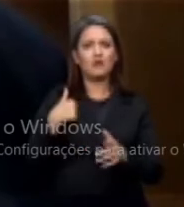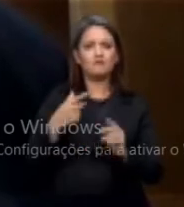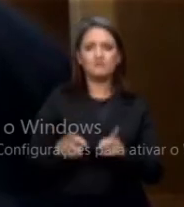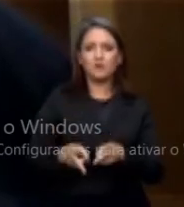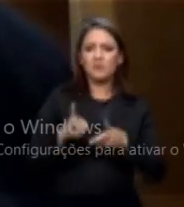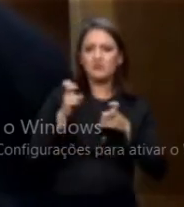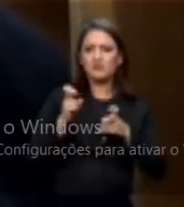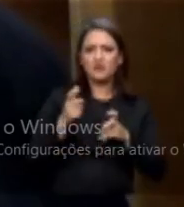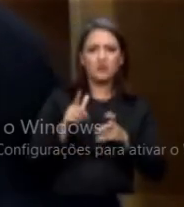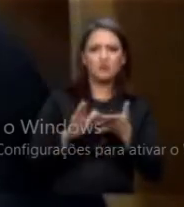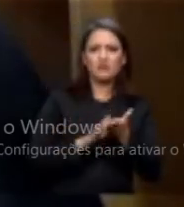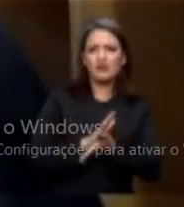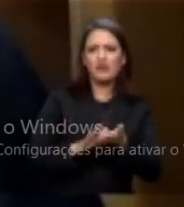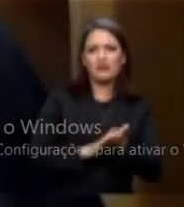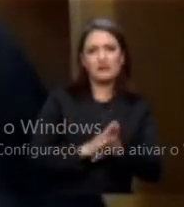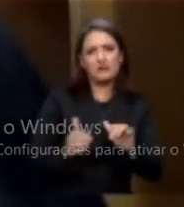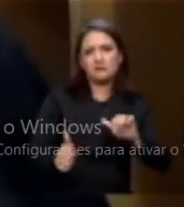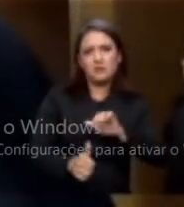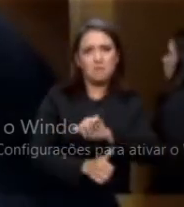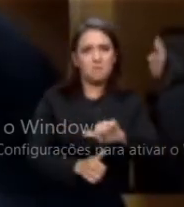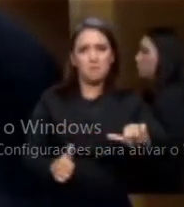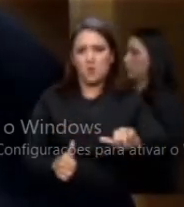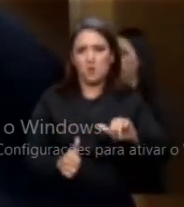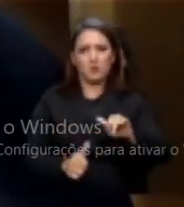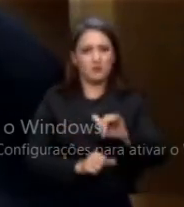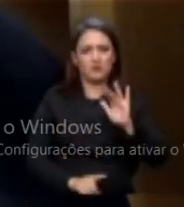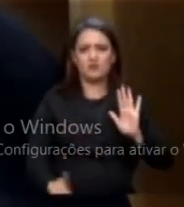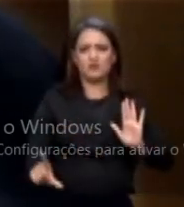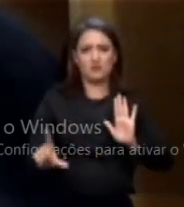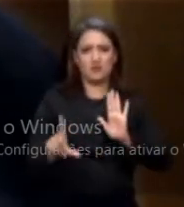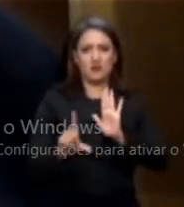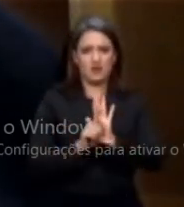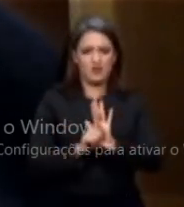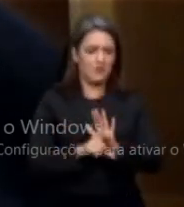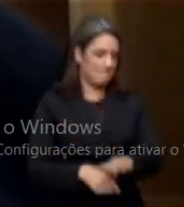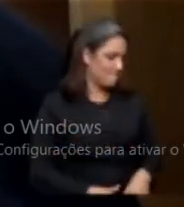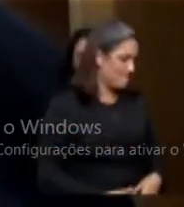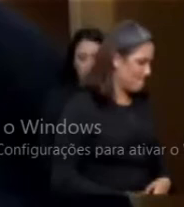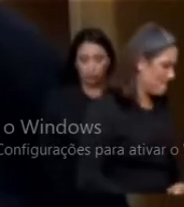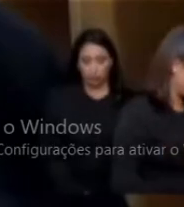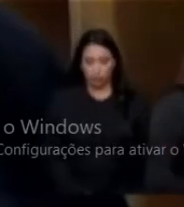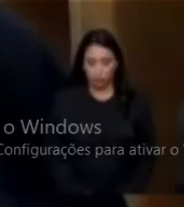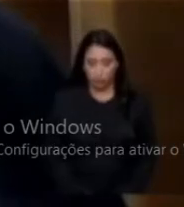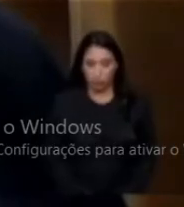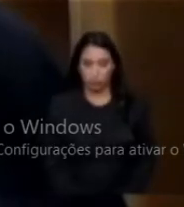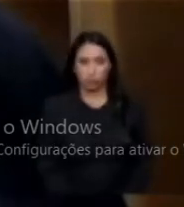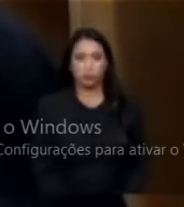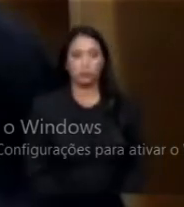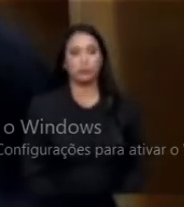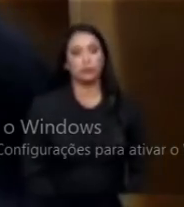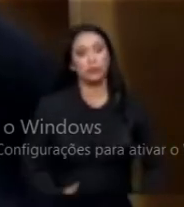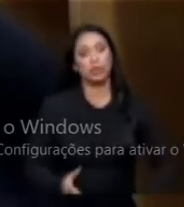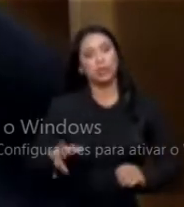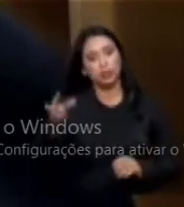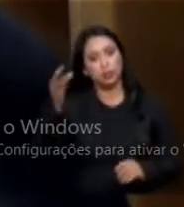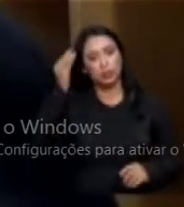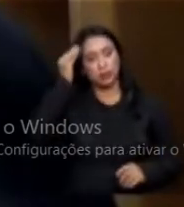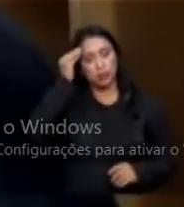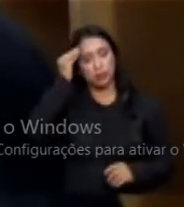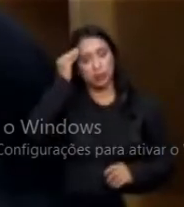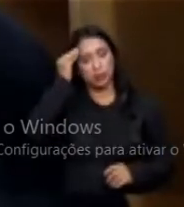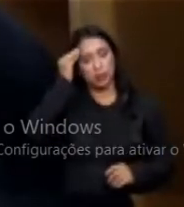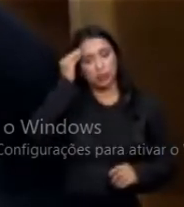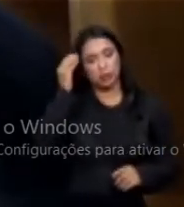disposição transitória nessa lei, e entendo que modulação constitucional não é espaço para